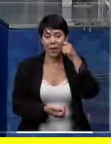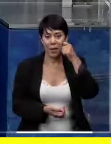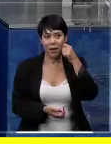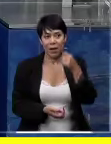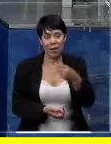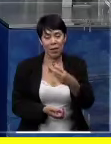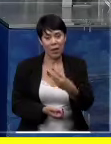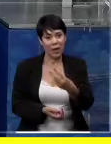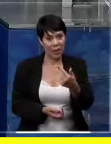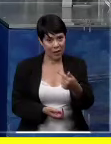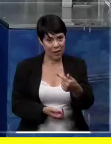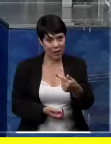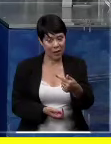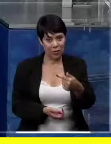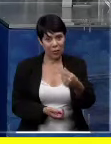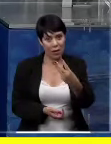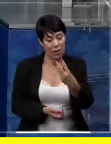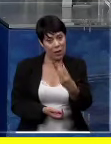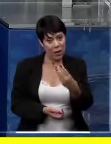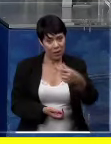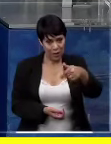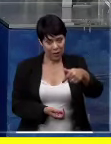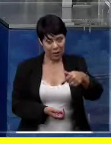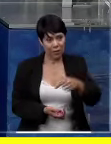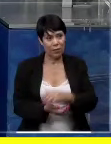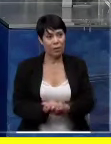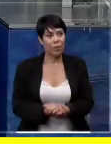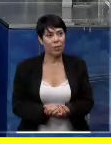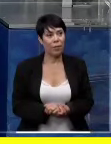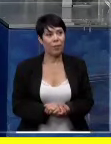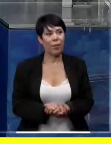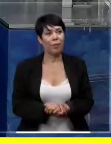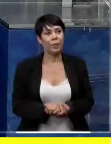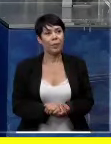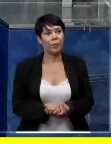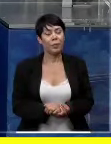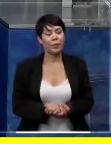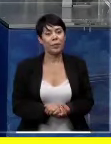número 37. Preta, 37.